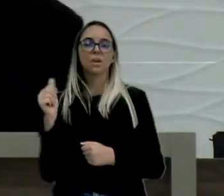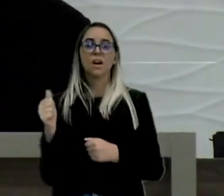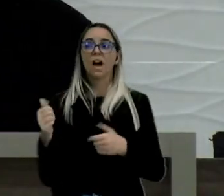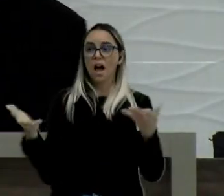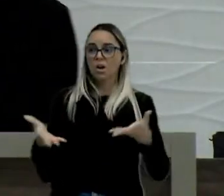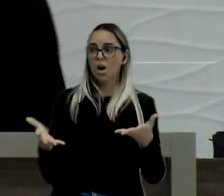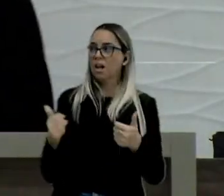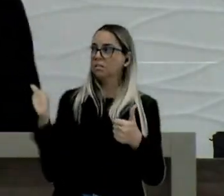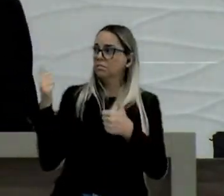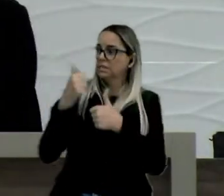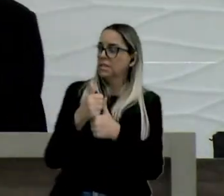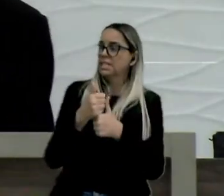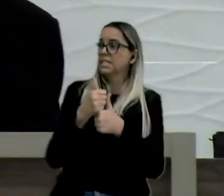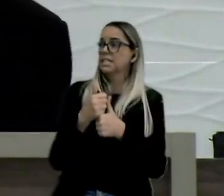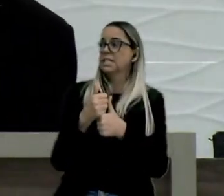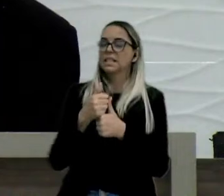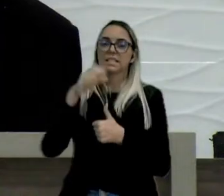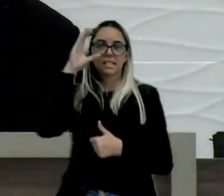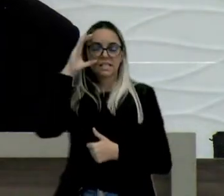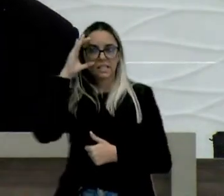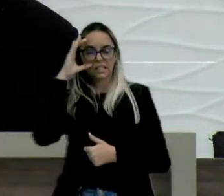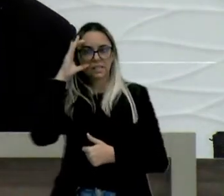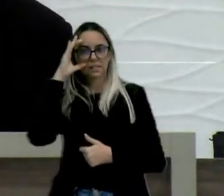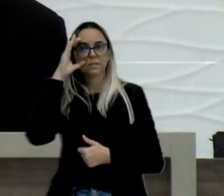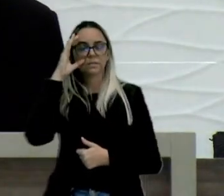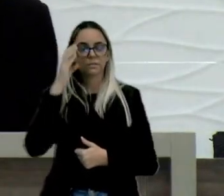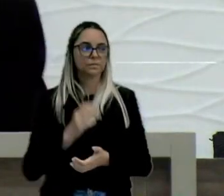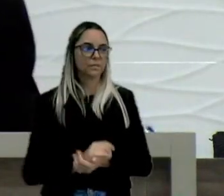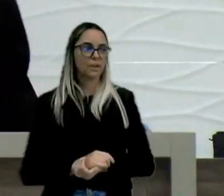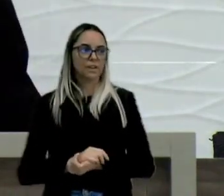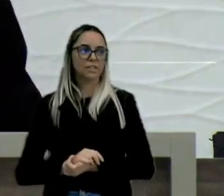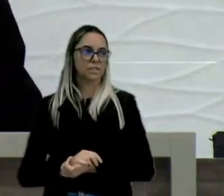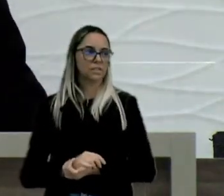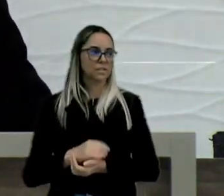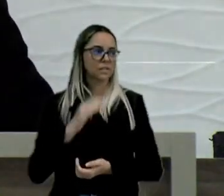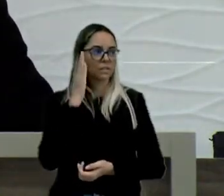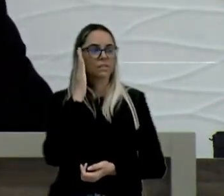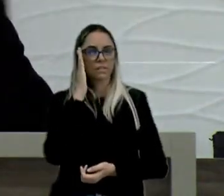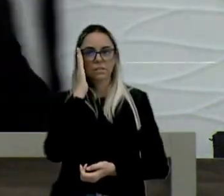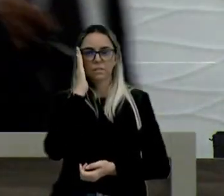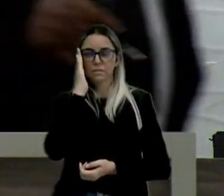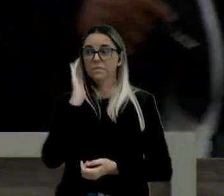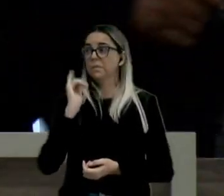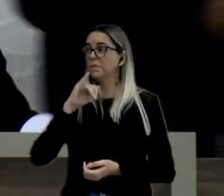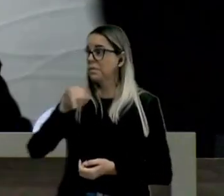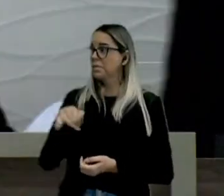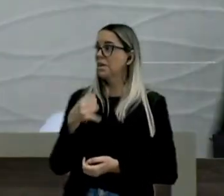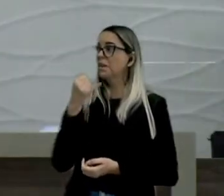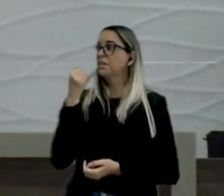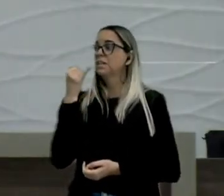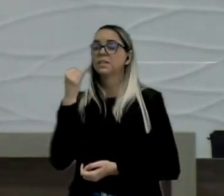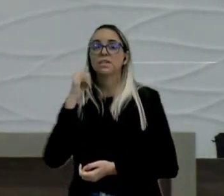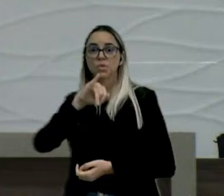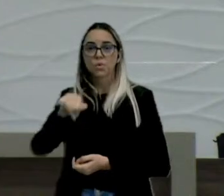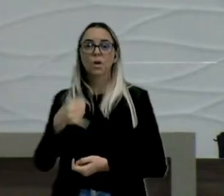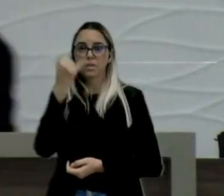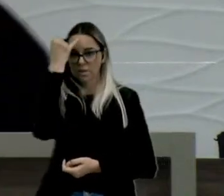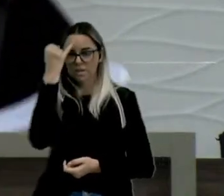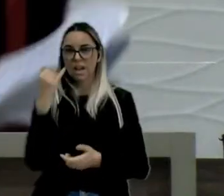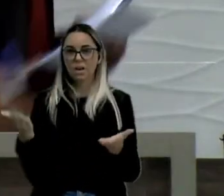vereadora Cícera vereadora Cícera passo para o vereador João da cozinha segundo secretário vou fazer usar a